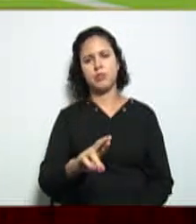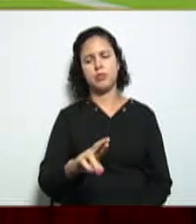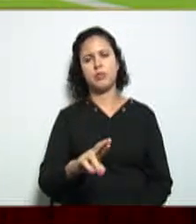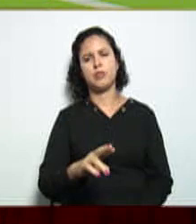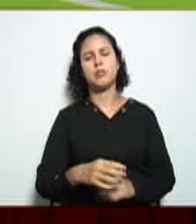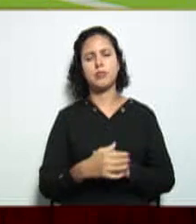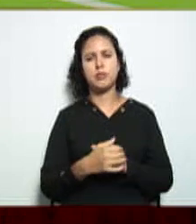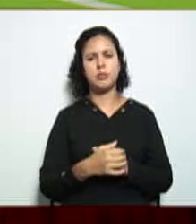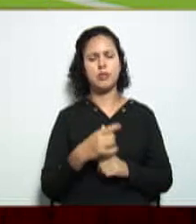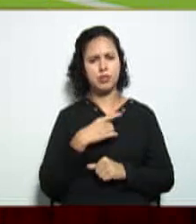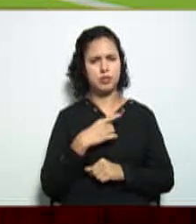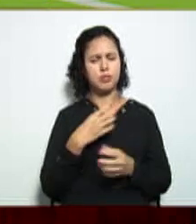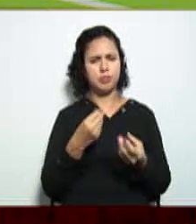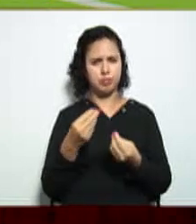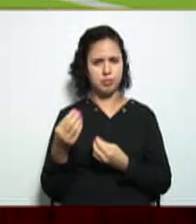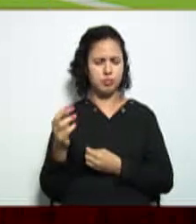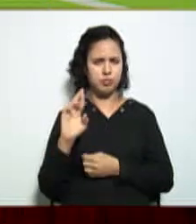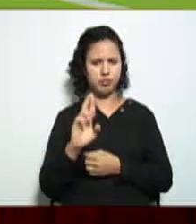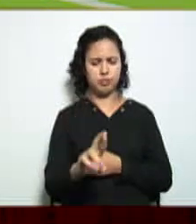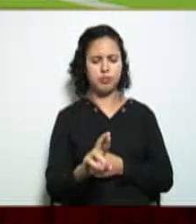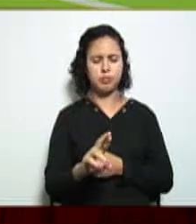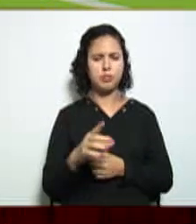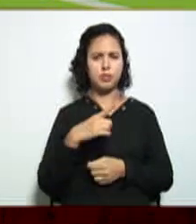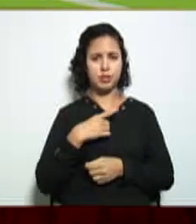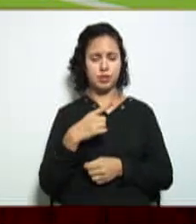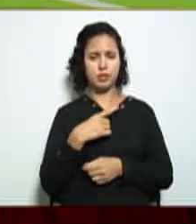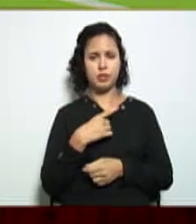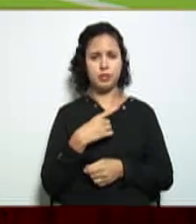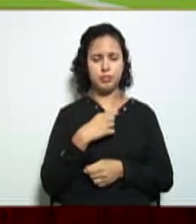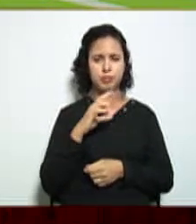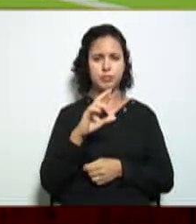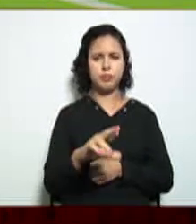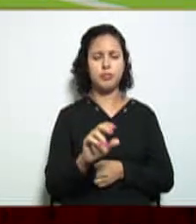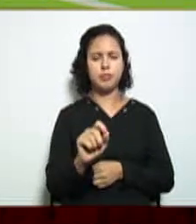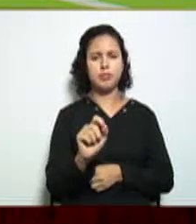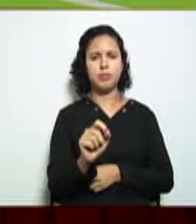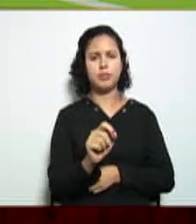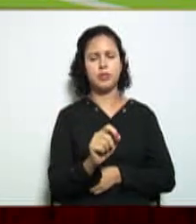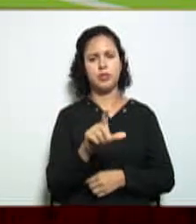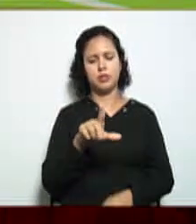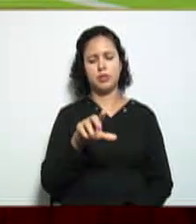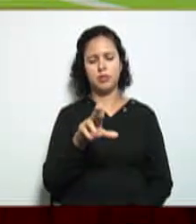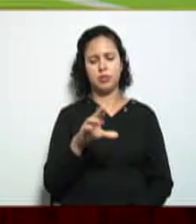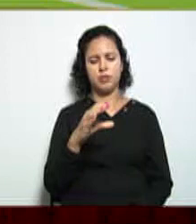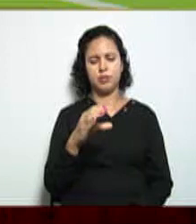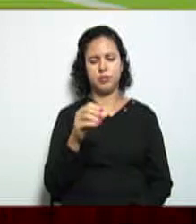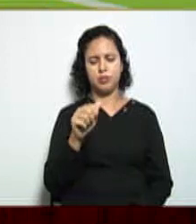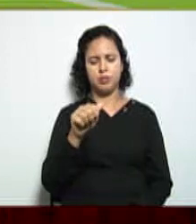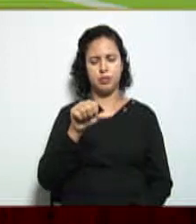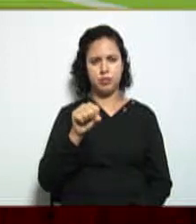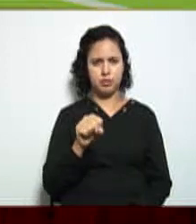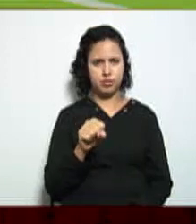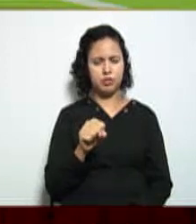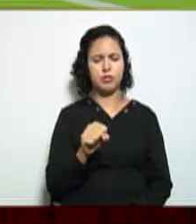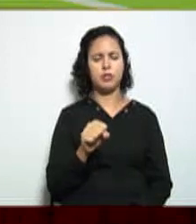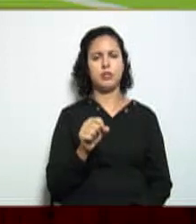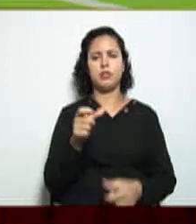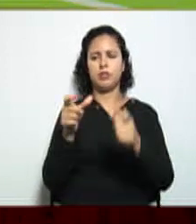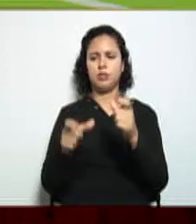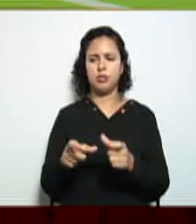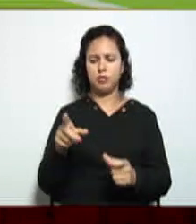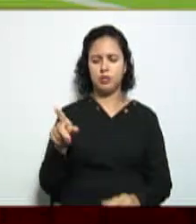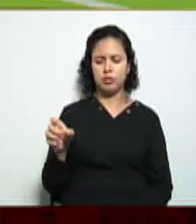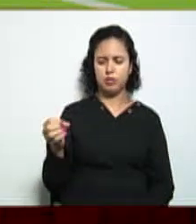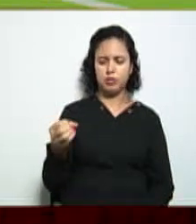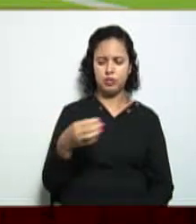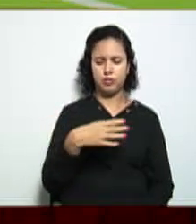Temos muitas respostas, hein? Nós temos também a resposta do Lucas, de Novo Plano também. Ele respondeu